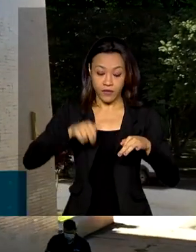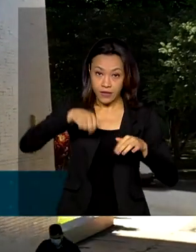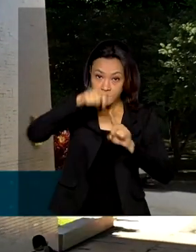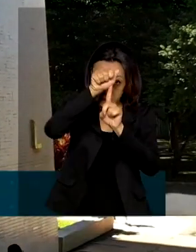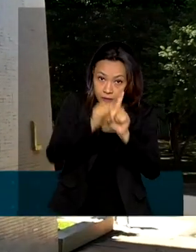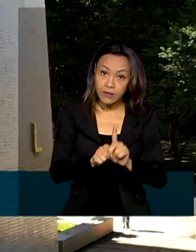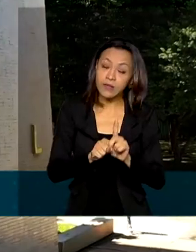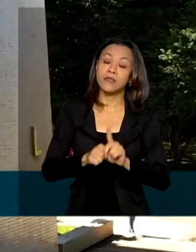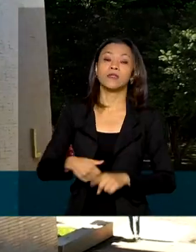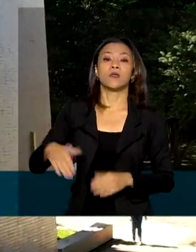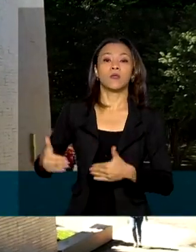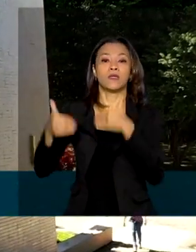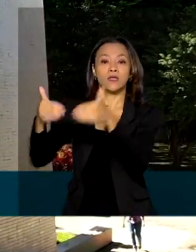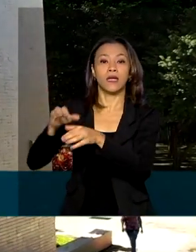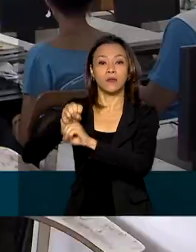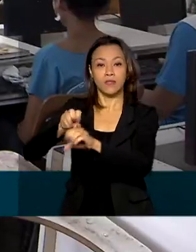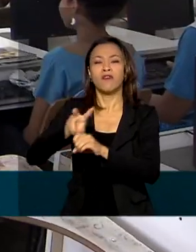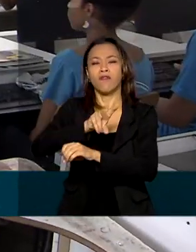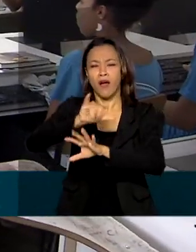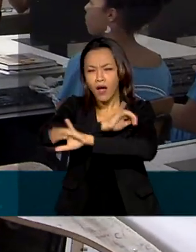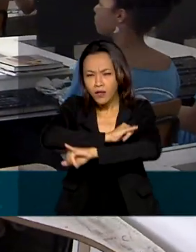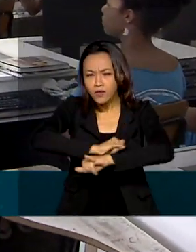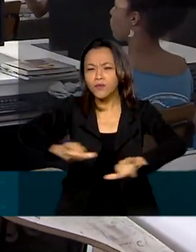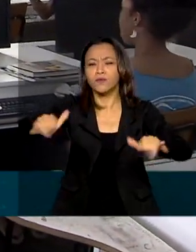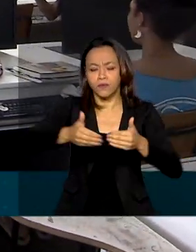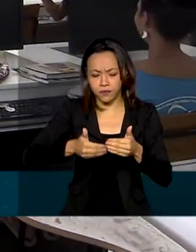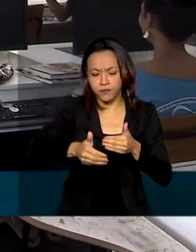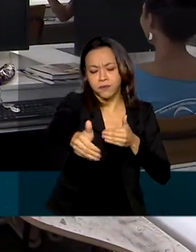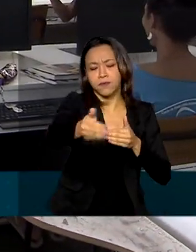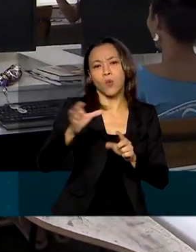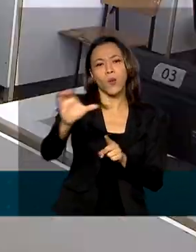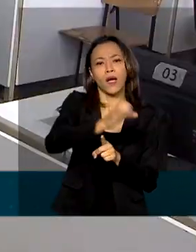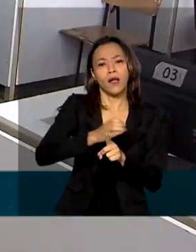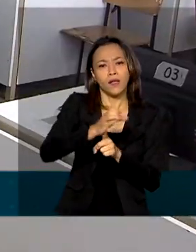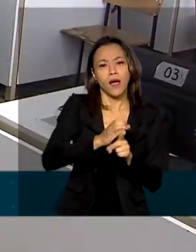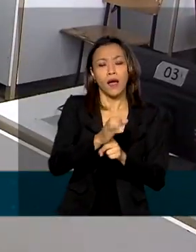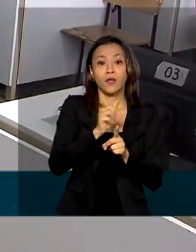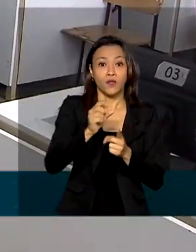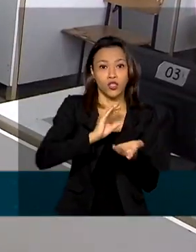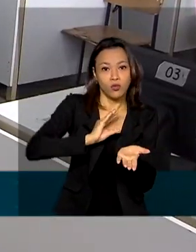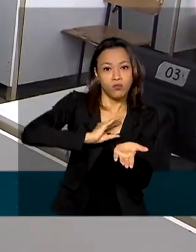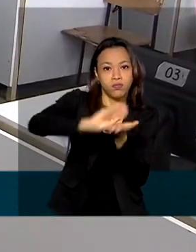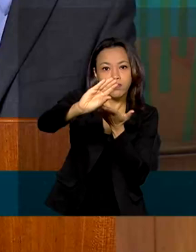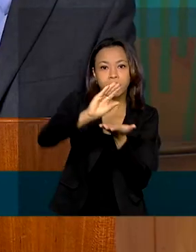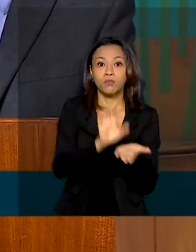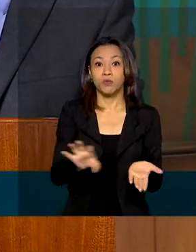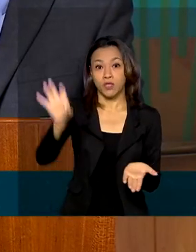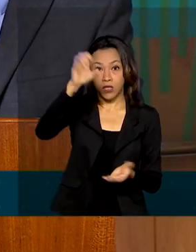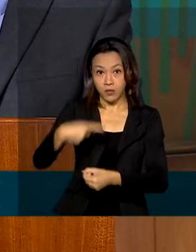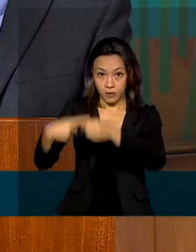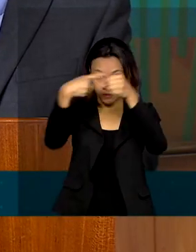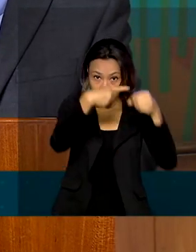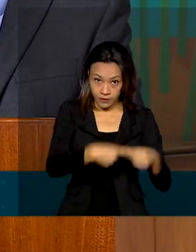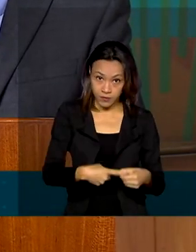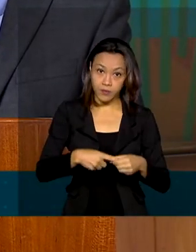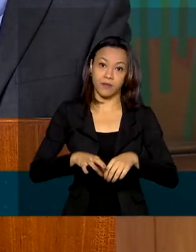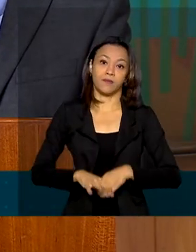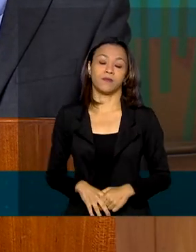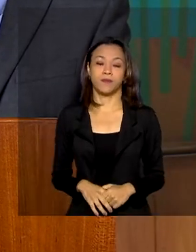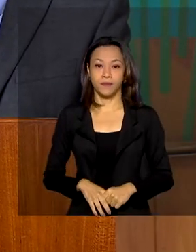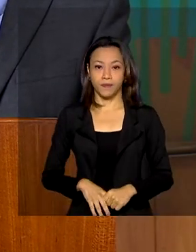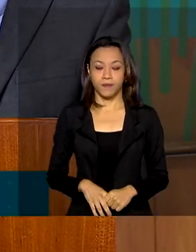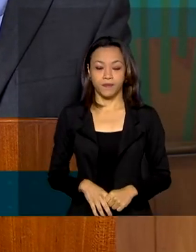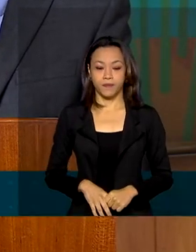o Ministério da Educação vai divulgar o cronograma de repasses do Fundeb aos estados e municípios. Está previsto